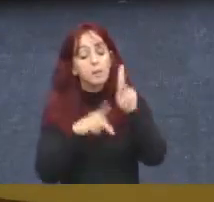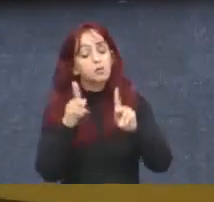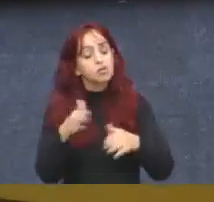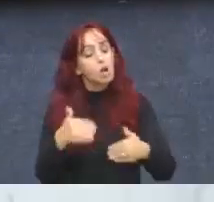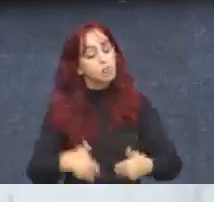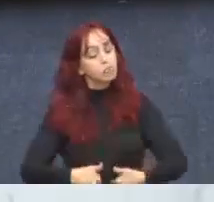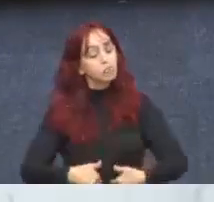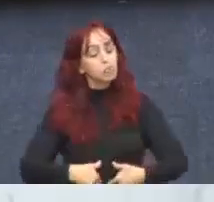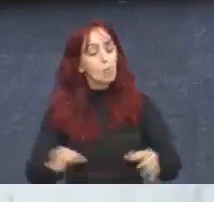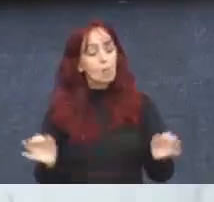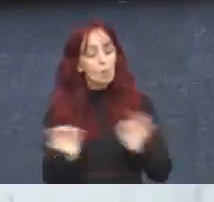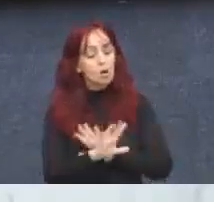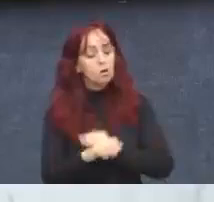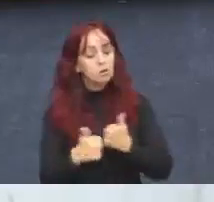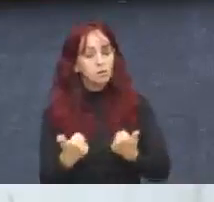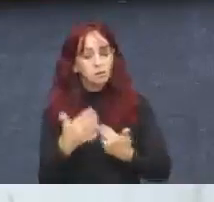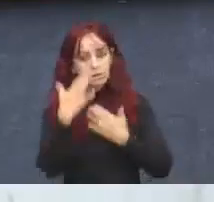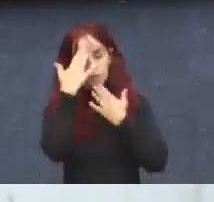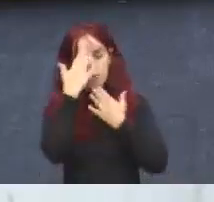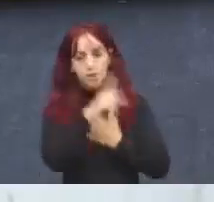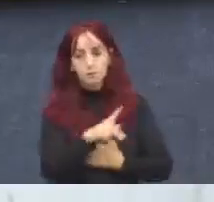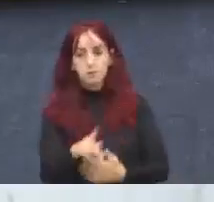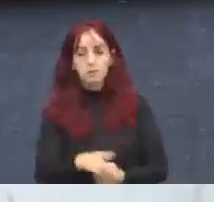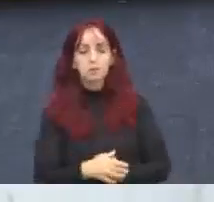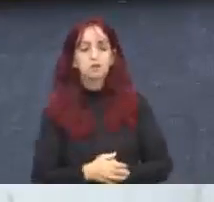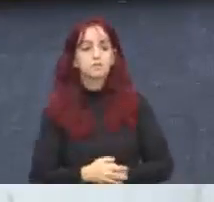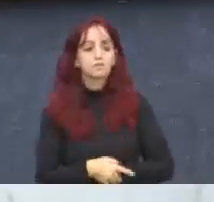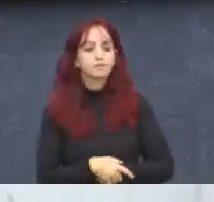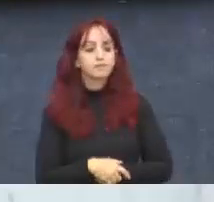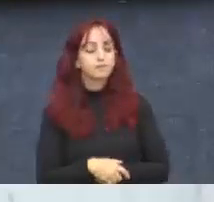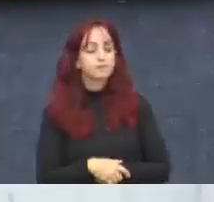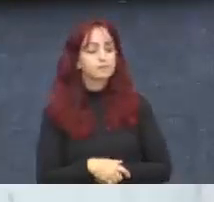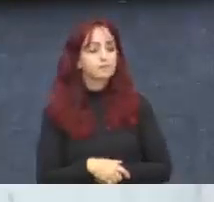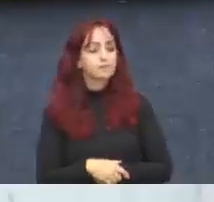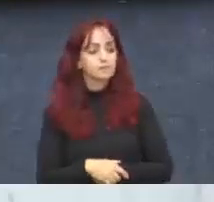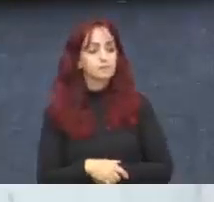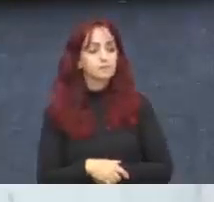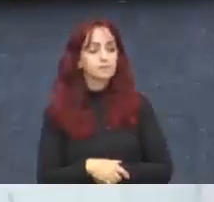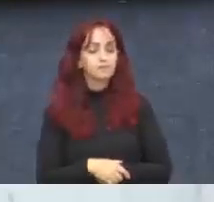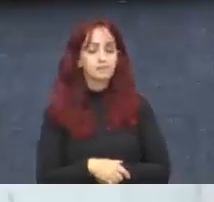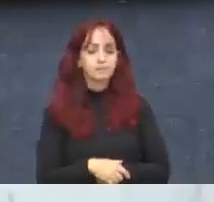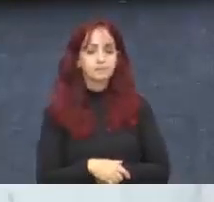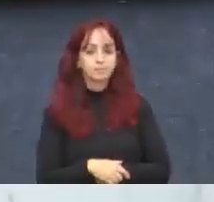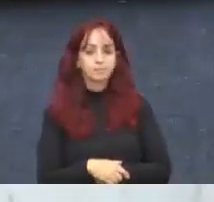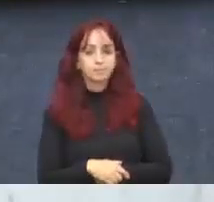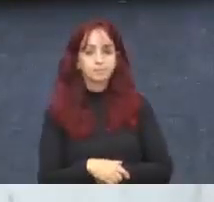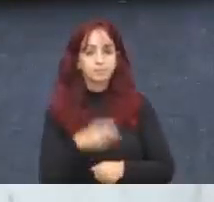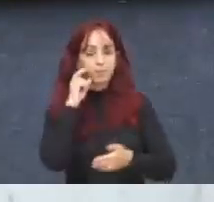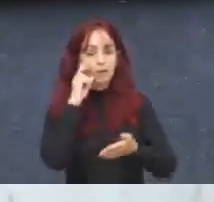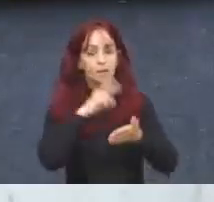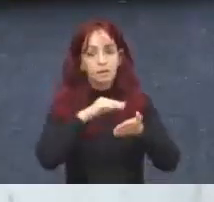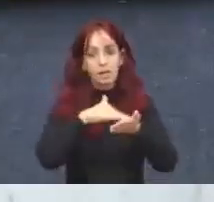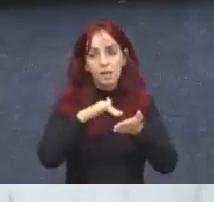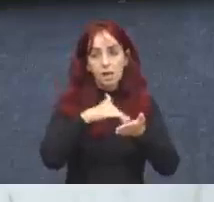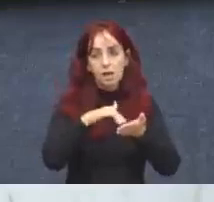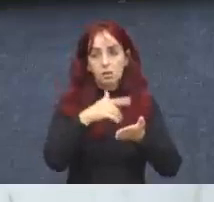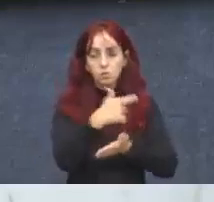presidente. Devolvo a presidência. Só a secretária fala em tudo, o próximo projeto em